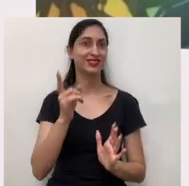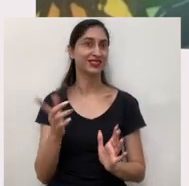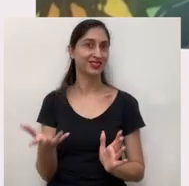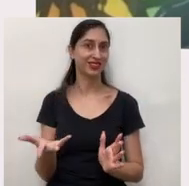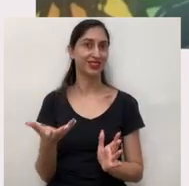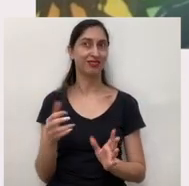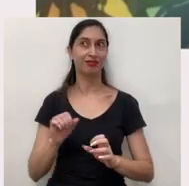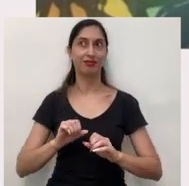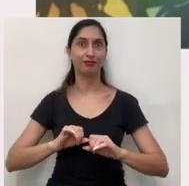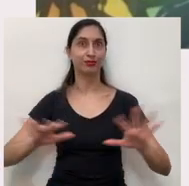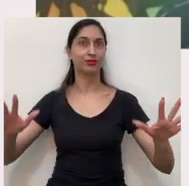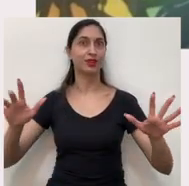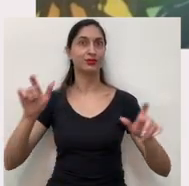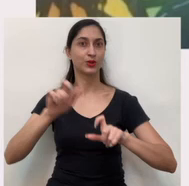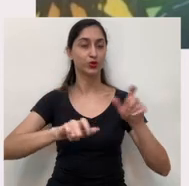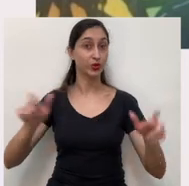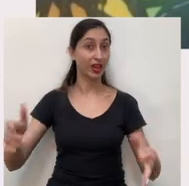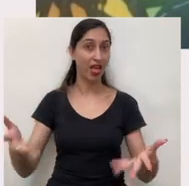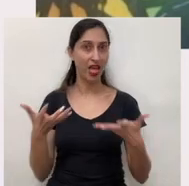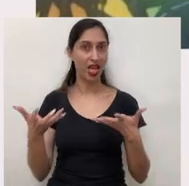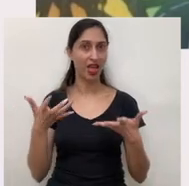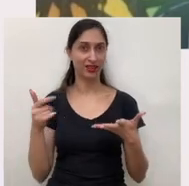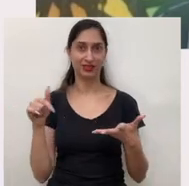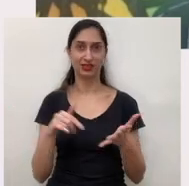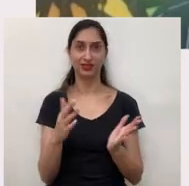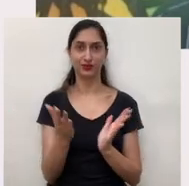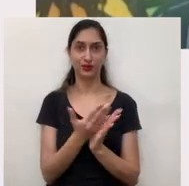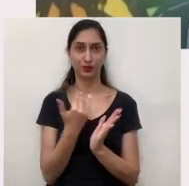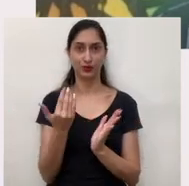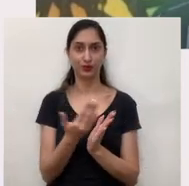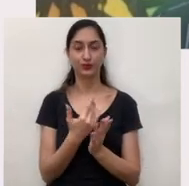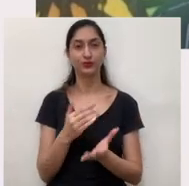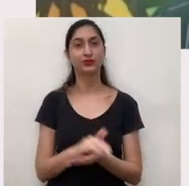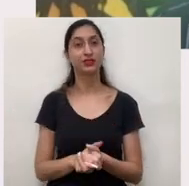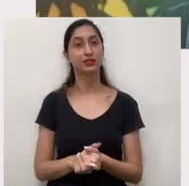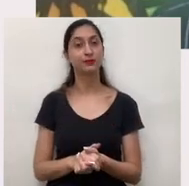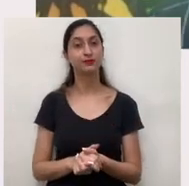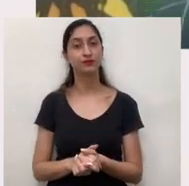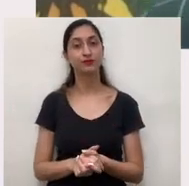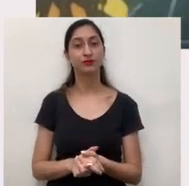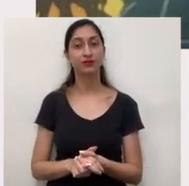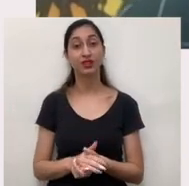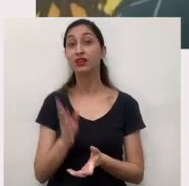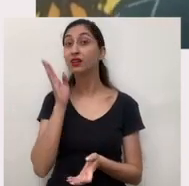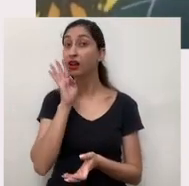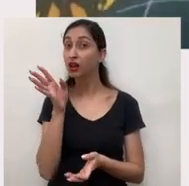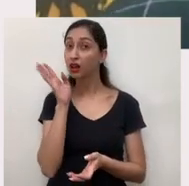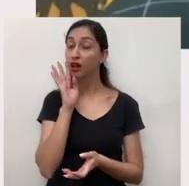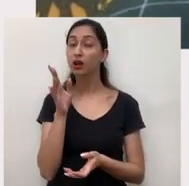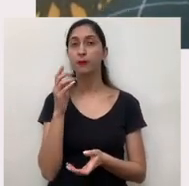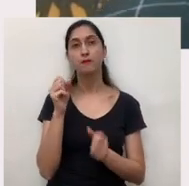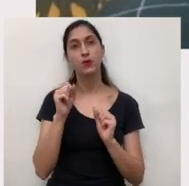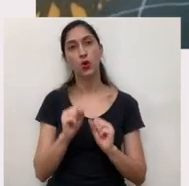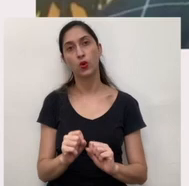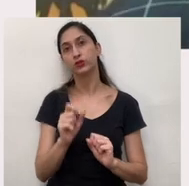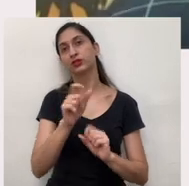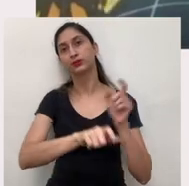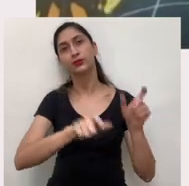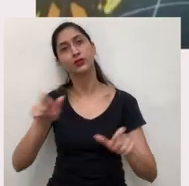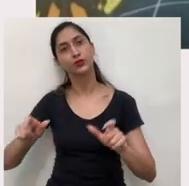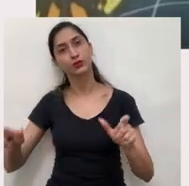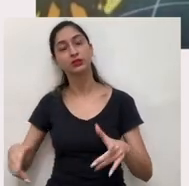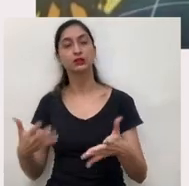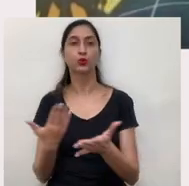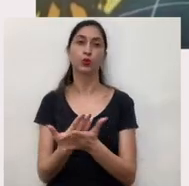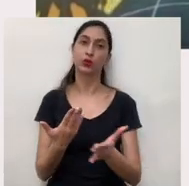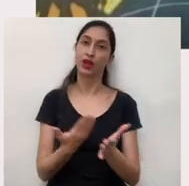E eu acho incrível pensar isso, né? Uma coleta de escritas para que possam se fazer leituras, né, várias sobre